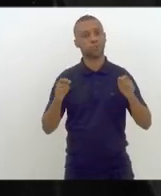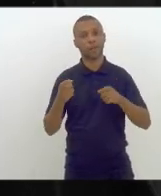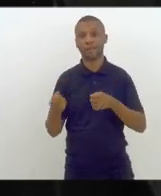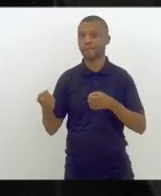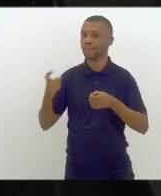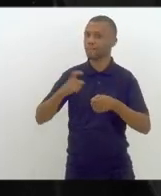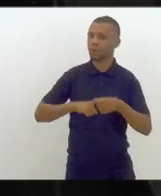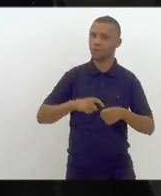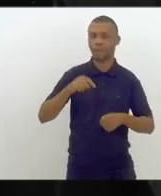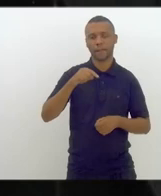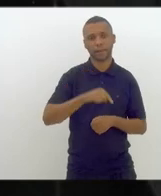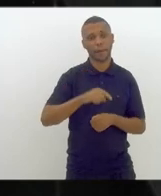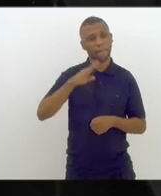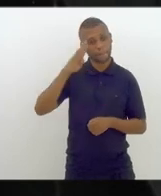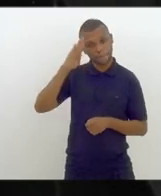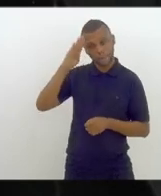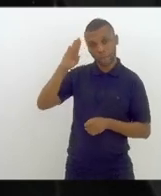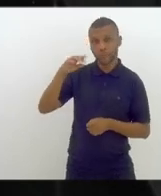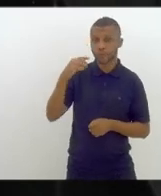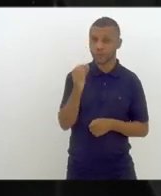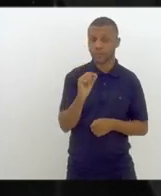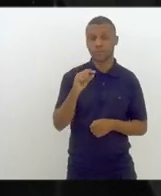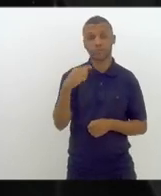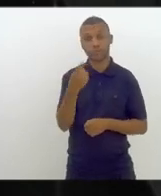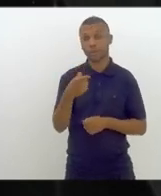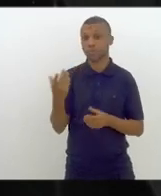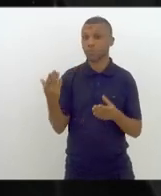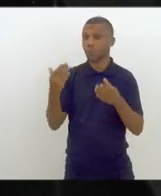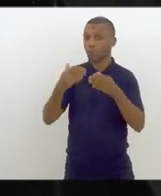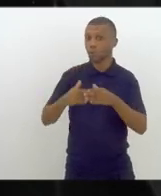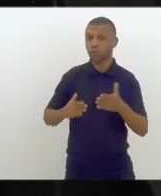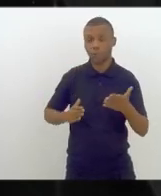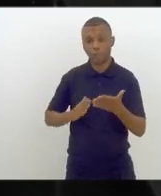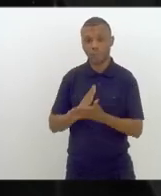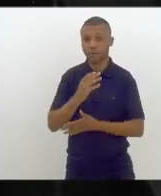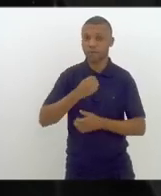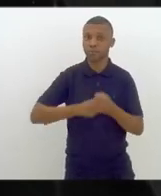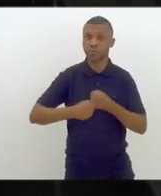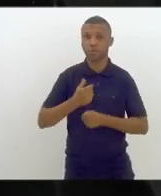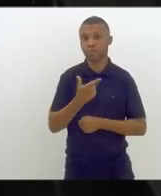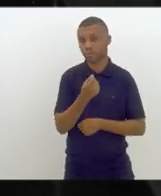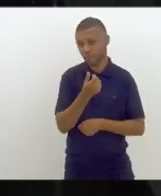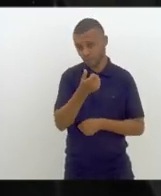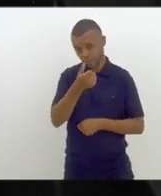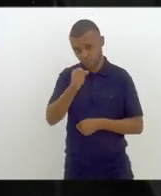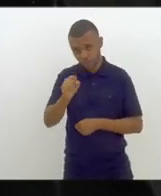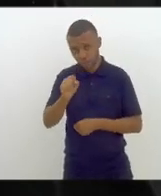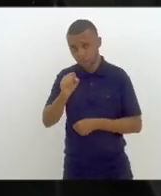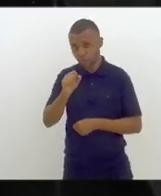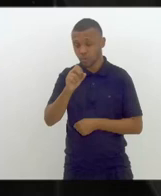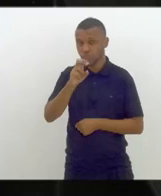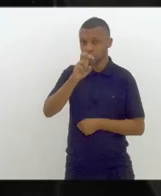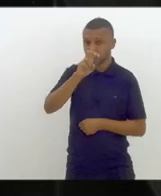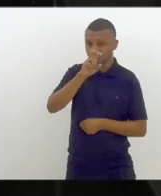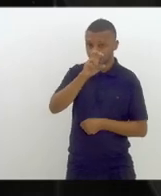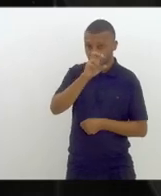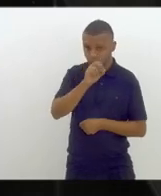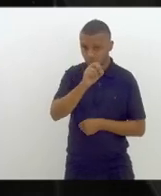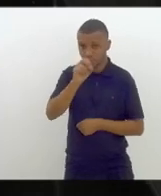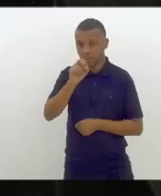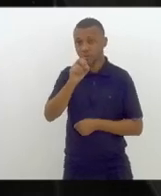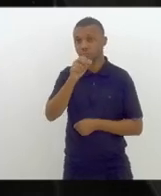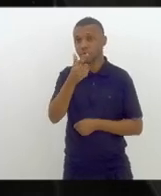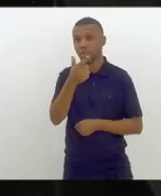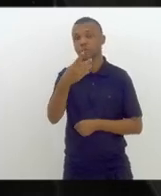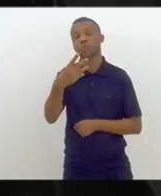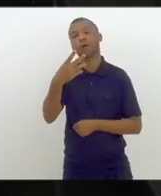e ainda mais a gente saber que no concurso onde nós fomos aprovados em 2018 com 40.540 votos, a gente vê